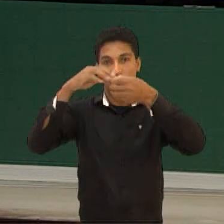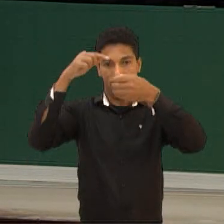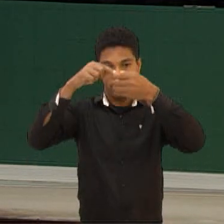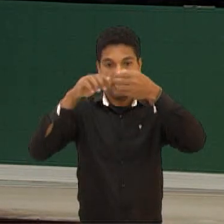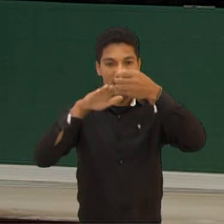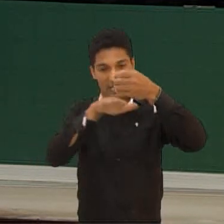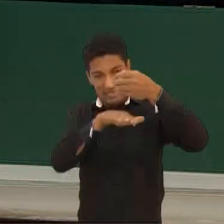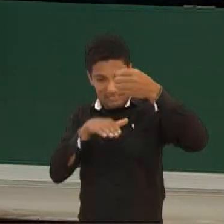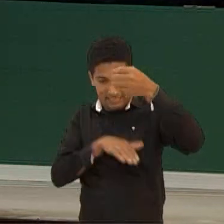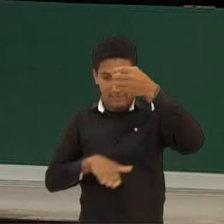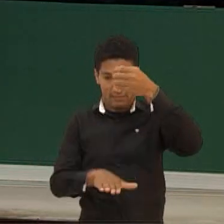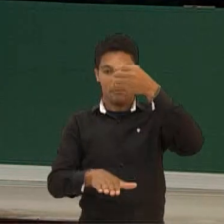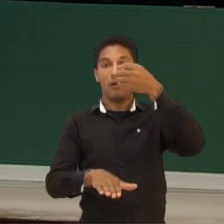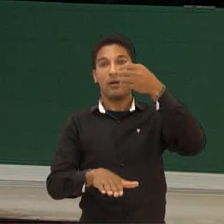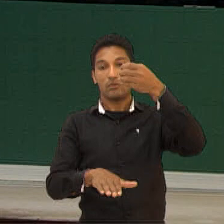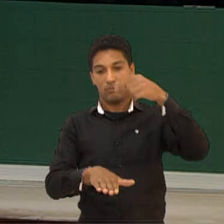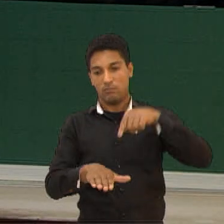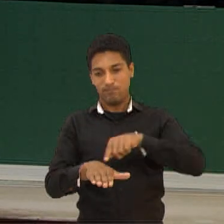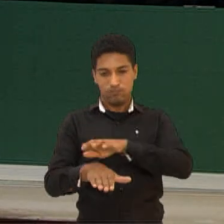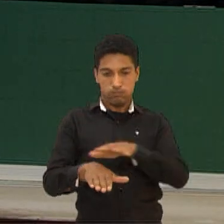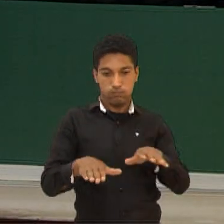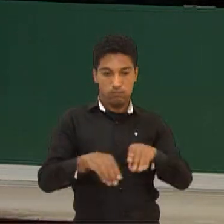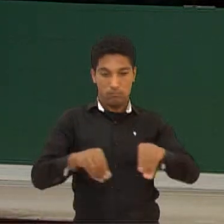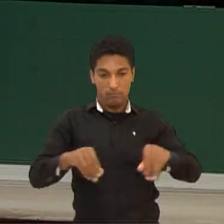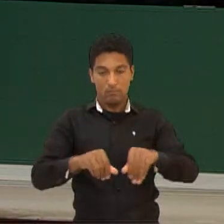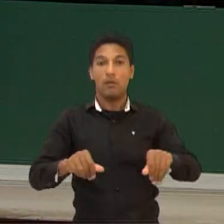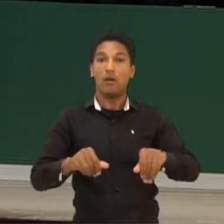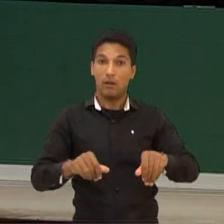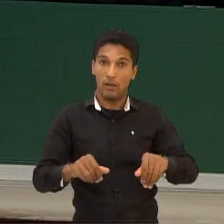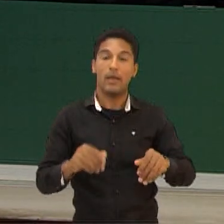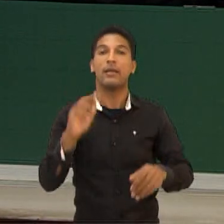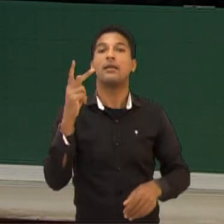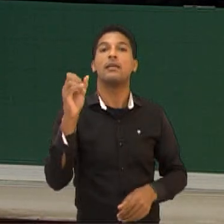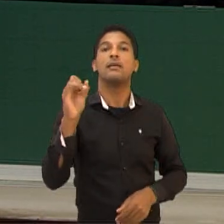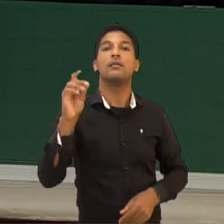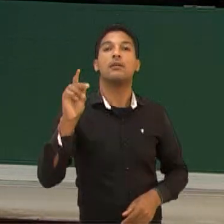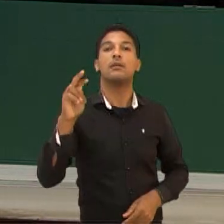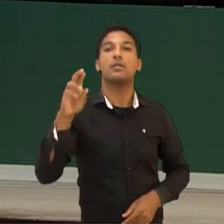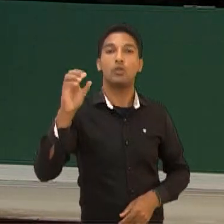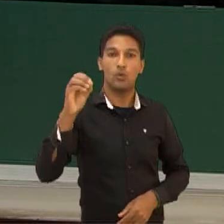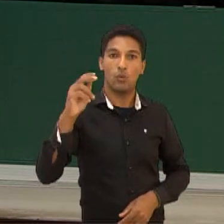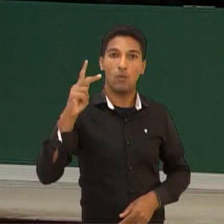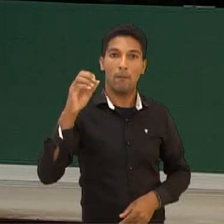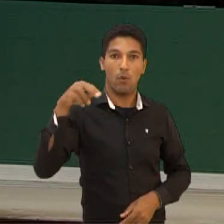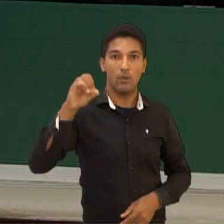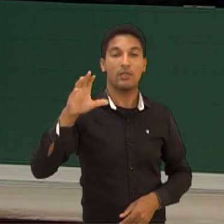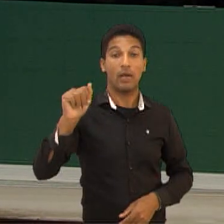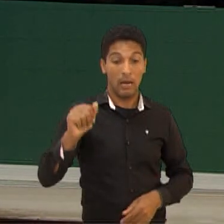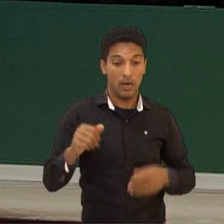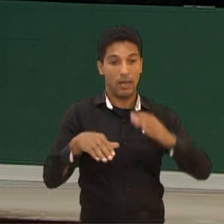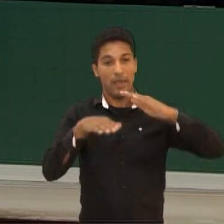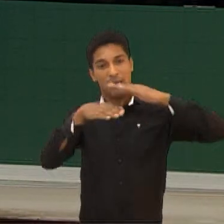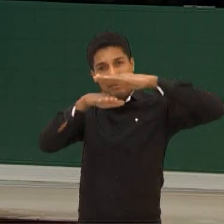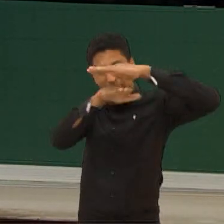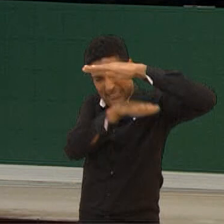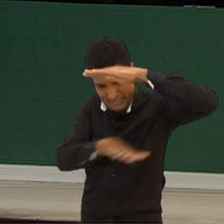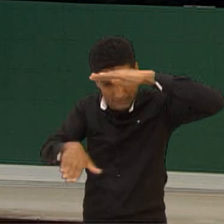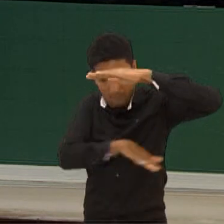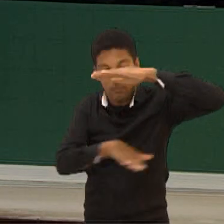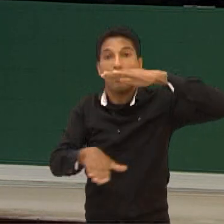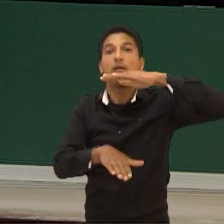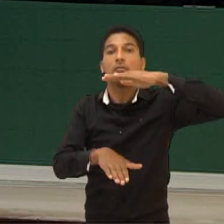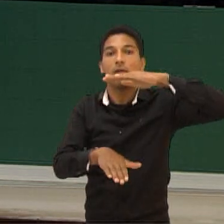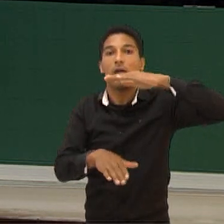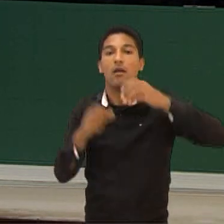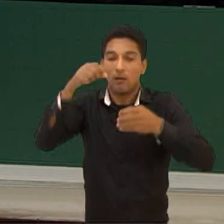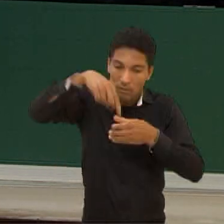a iluminação, e é praticada a agricultura hidropônica. São grandes tanques gigantescos, né, com a